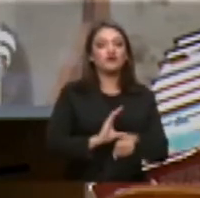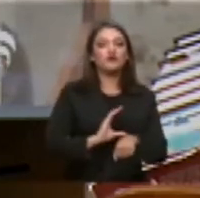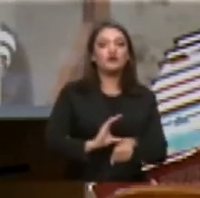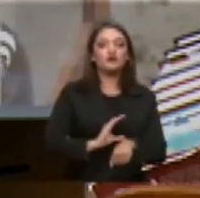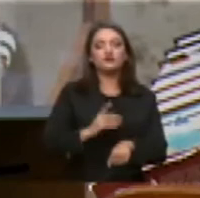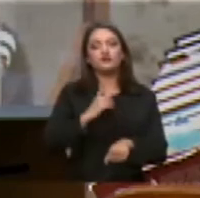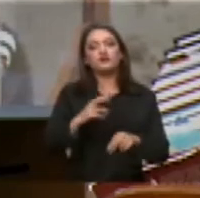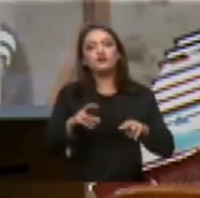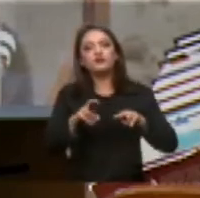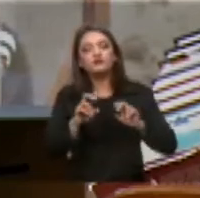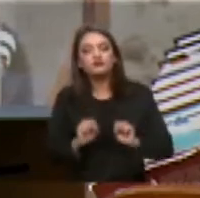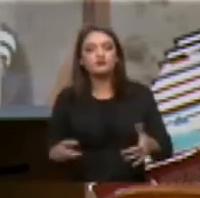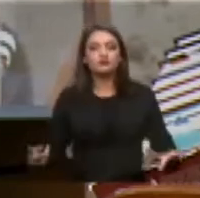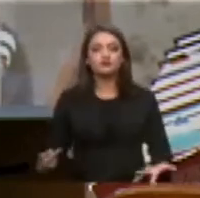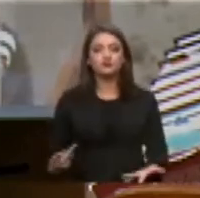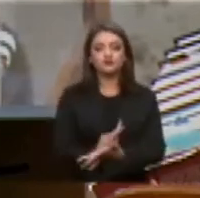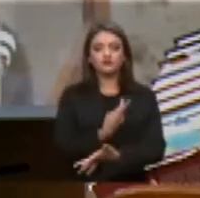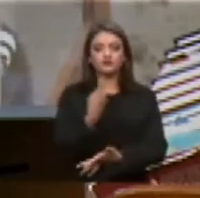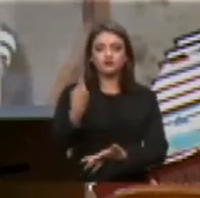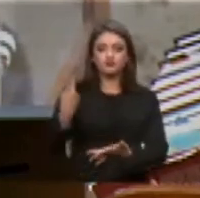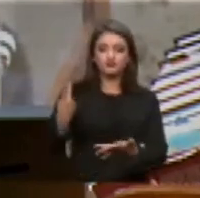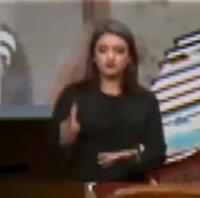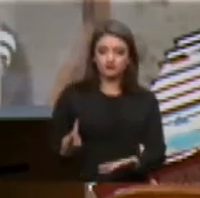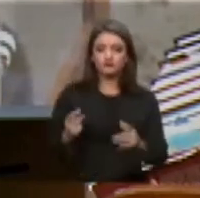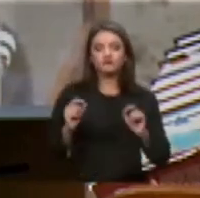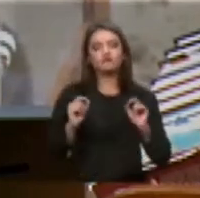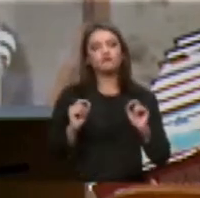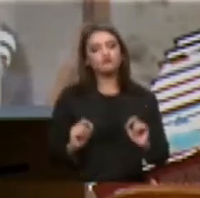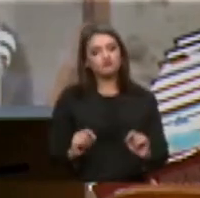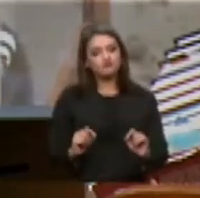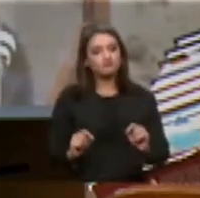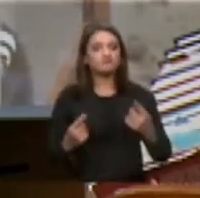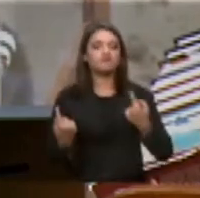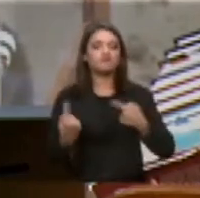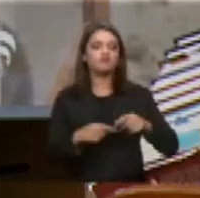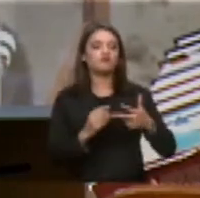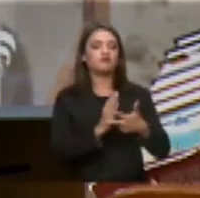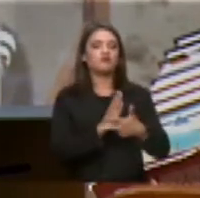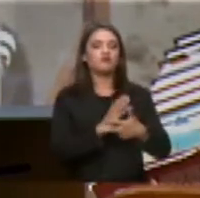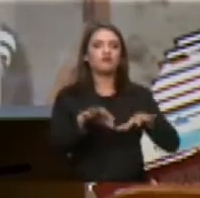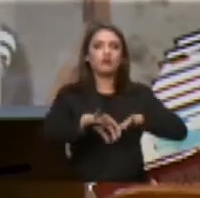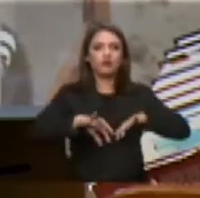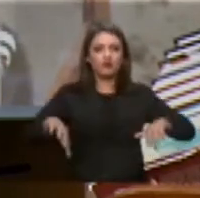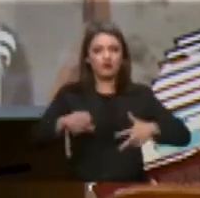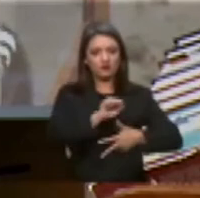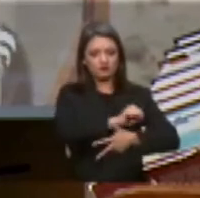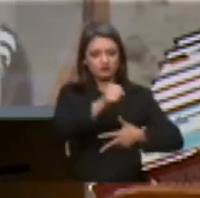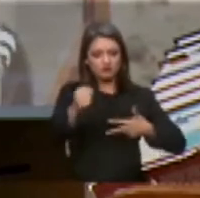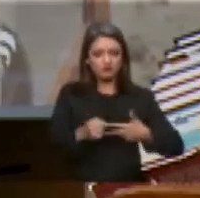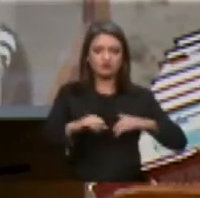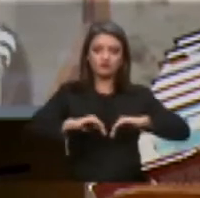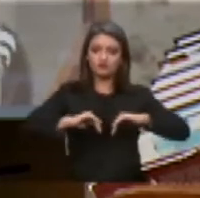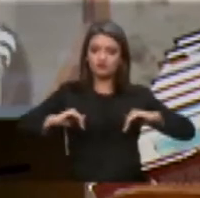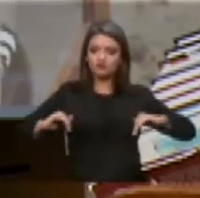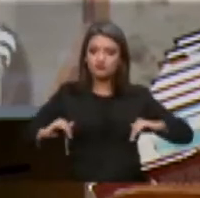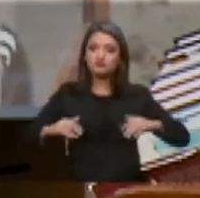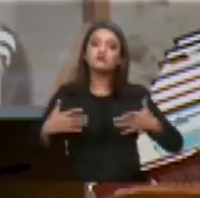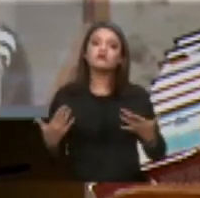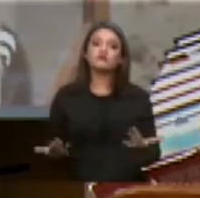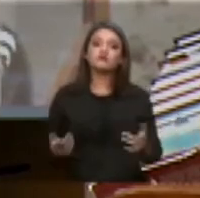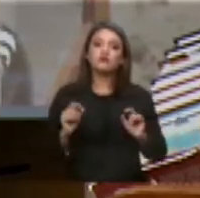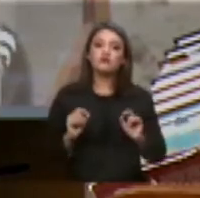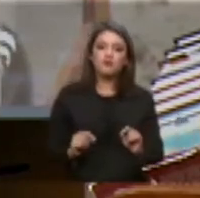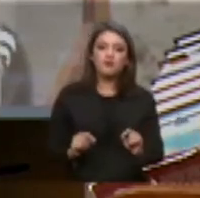pena de se afrontar a separação dos poderes. Essa deferência constitucional nos direitos de